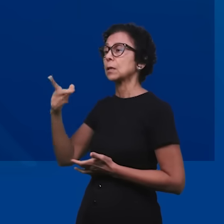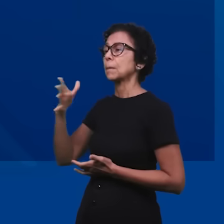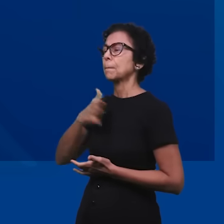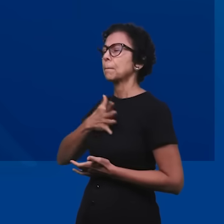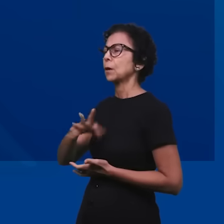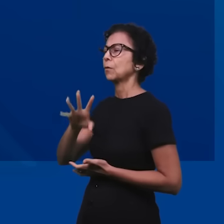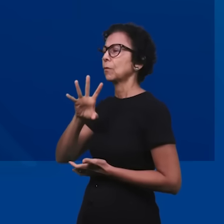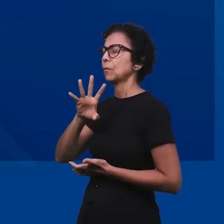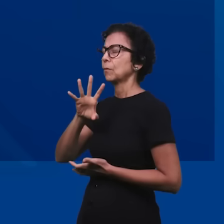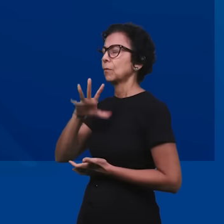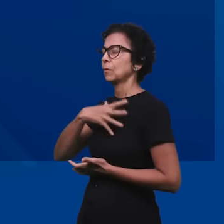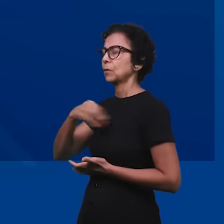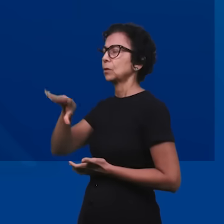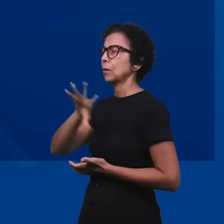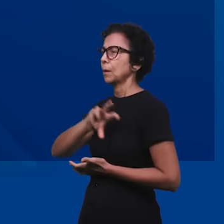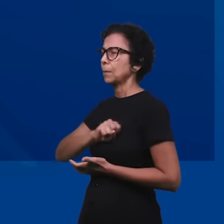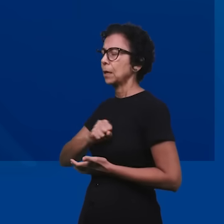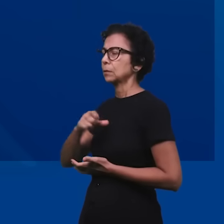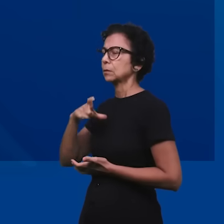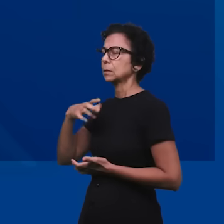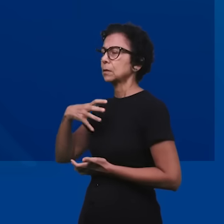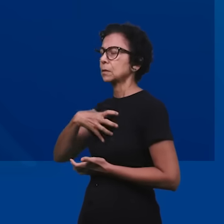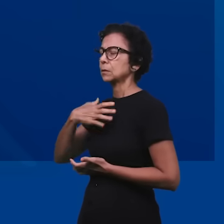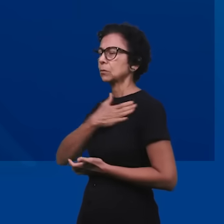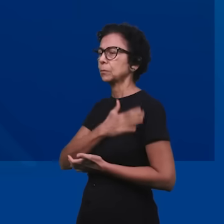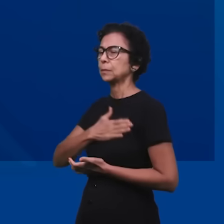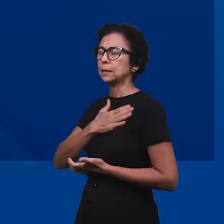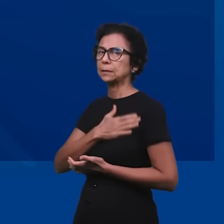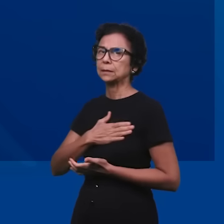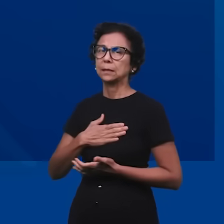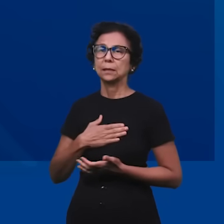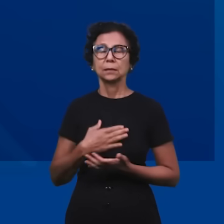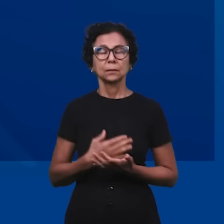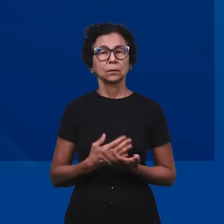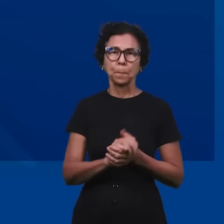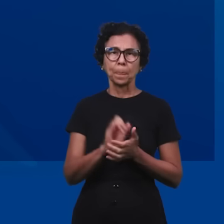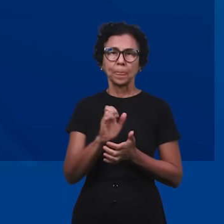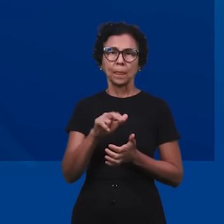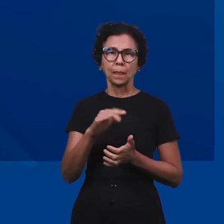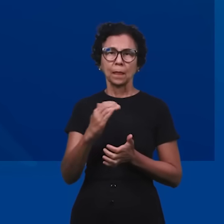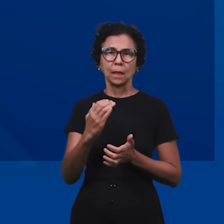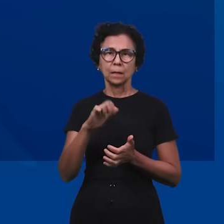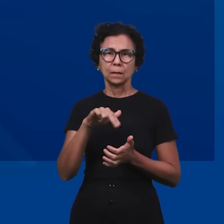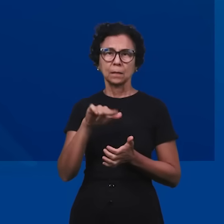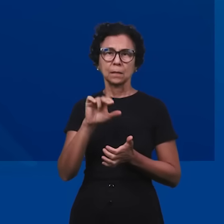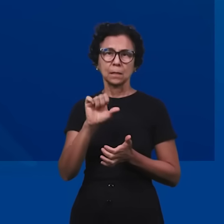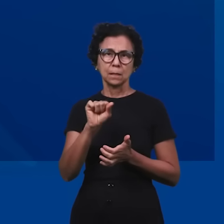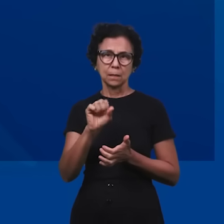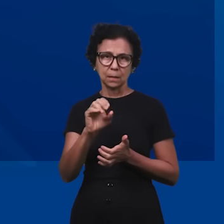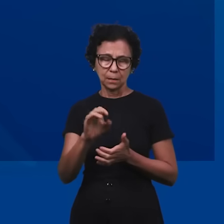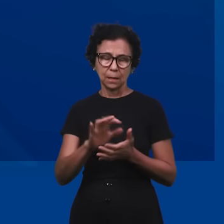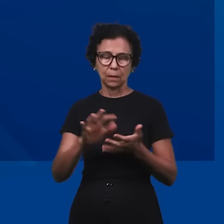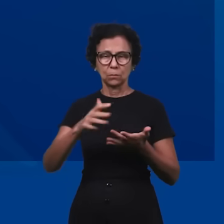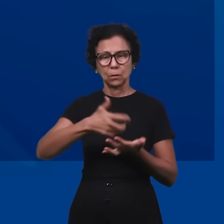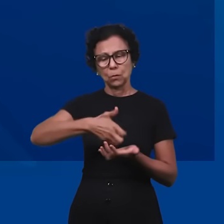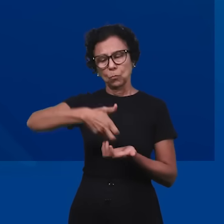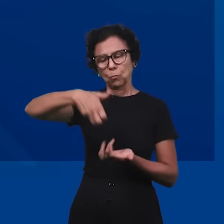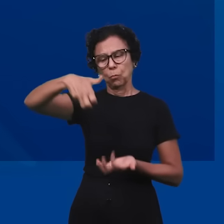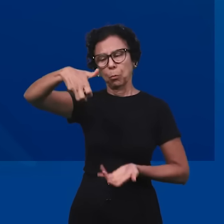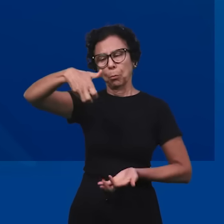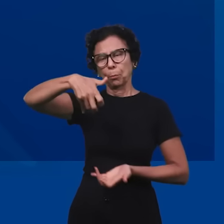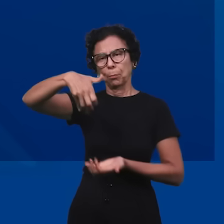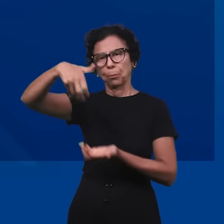voz no céu que dizia: Tu és meu filho amado, em ti me tenho comprazido. O incenso fala